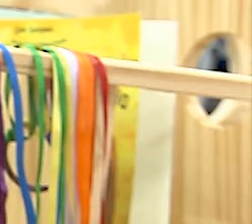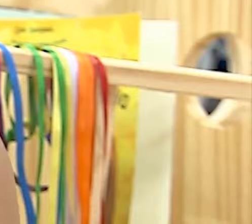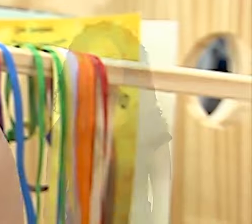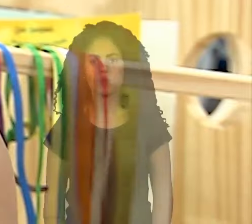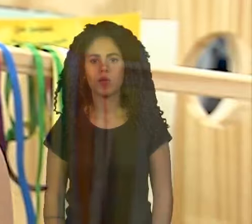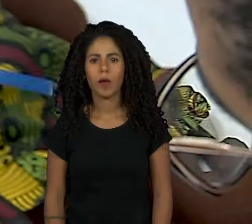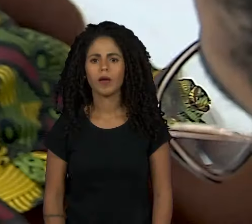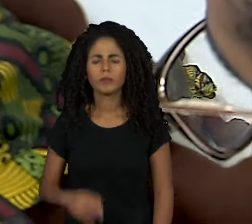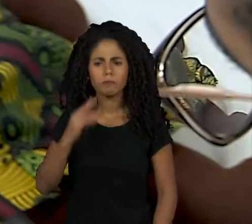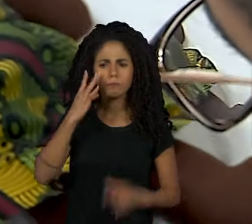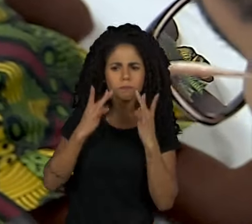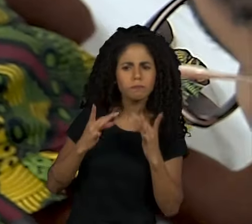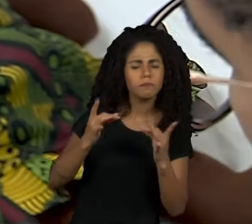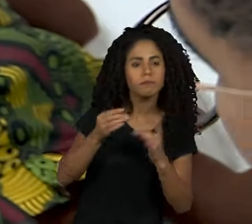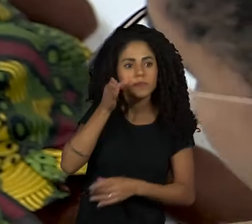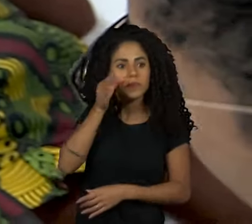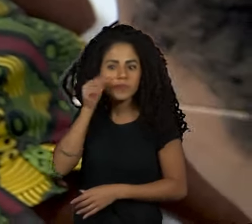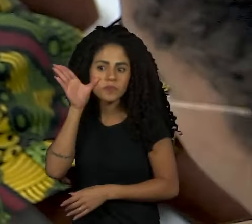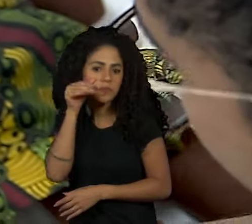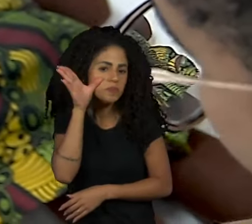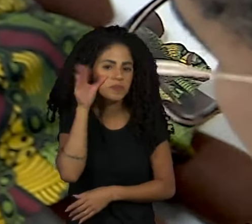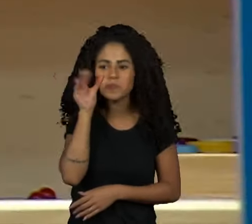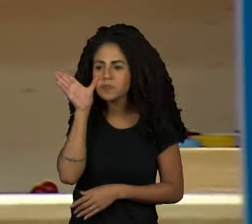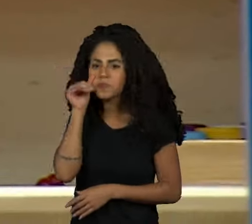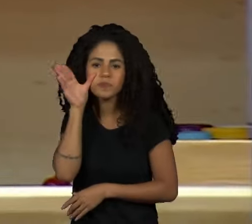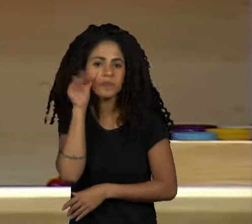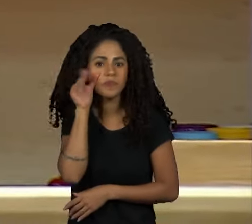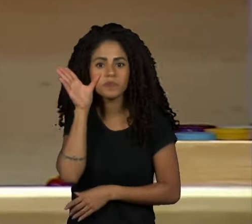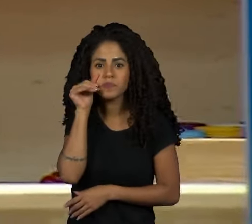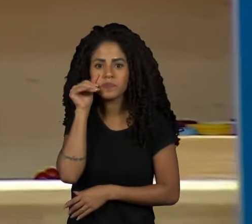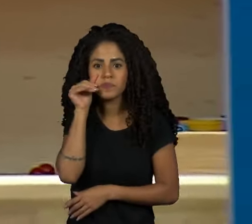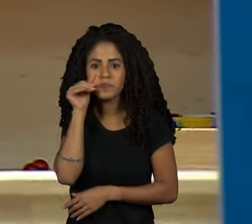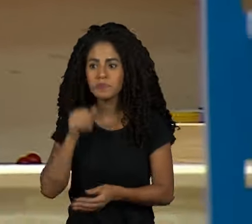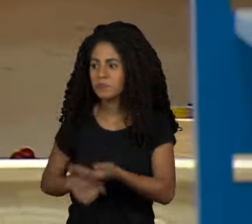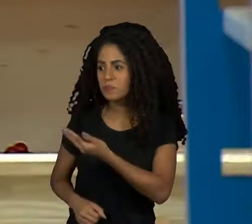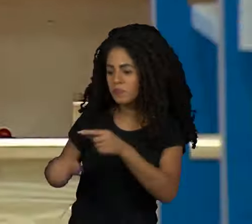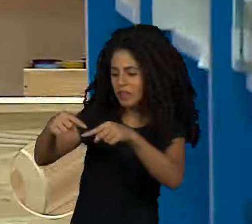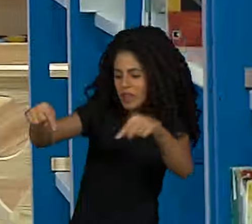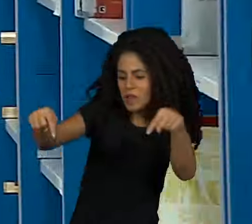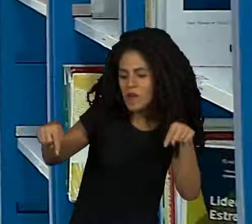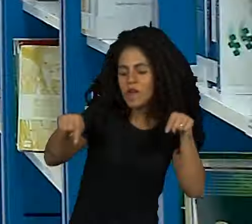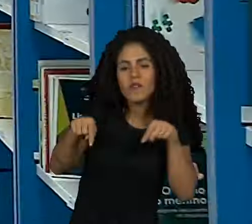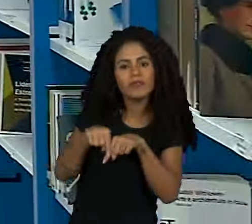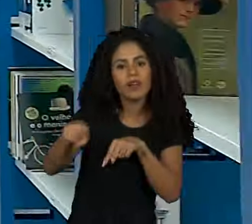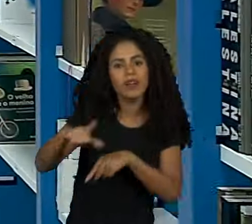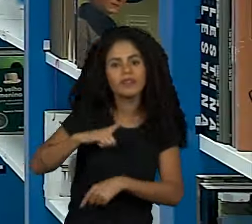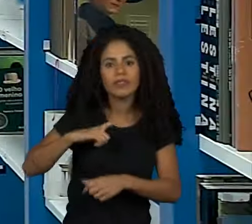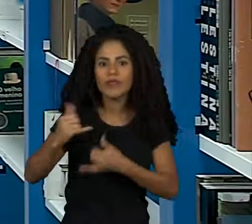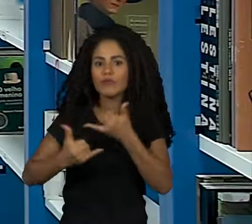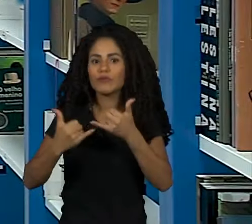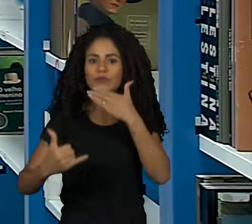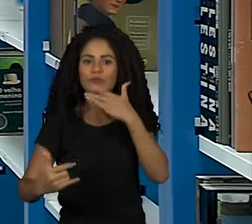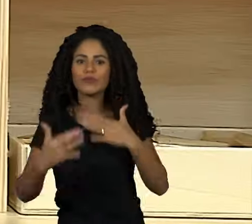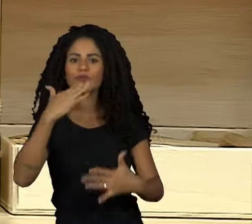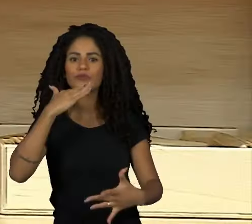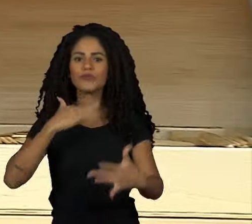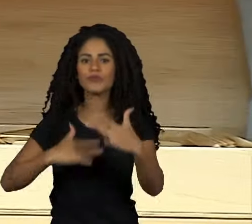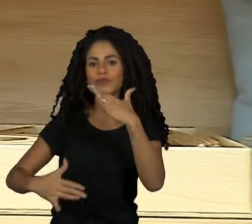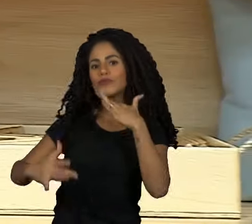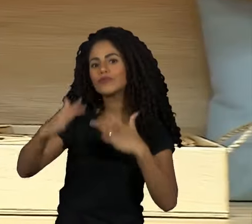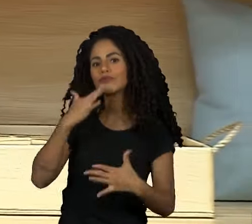Olhares atentos e curiosos. Em um espaço interativo, colorido.